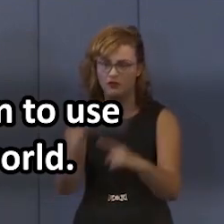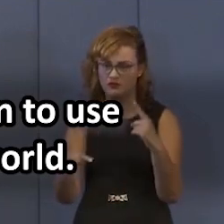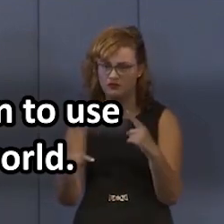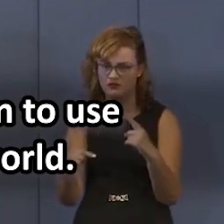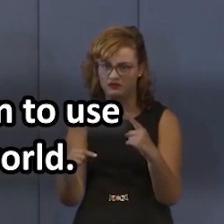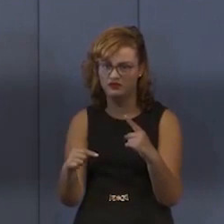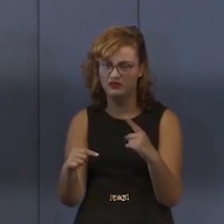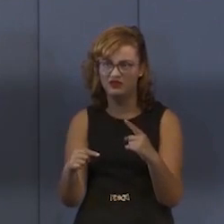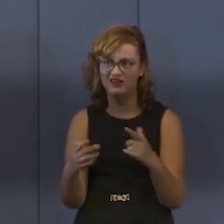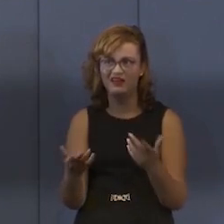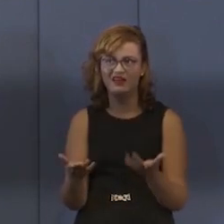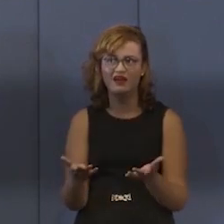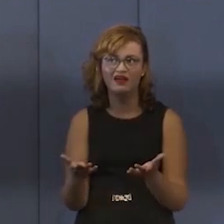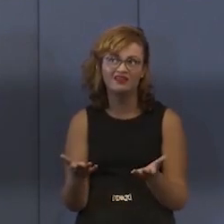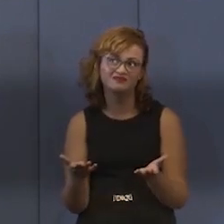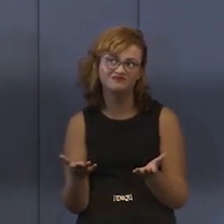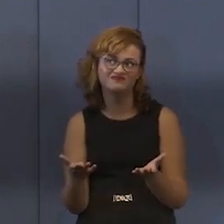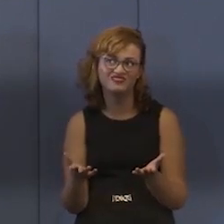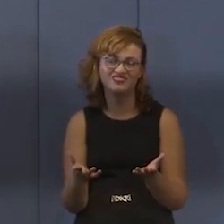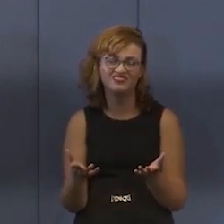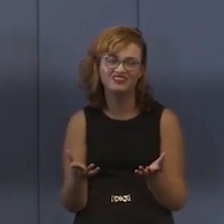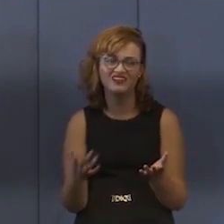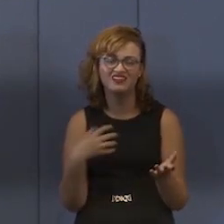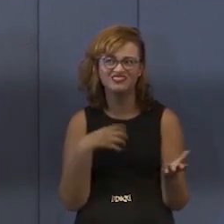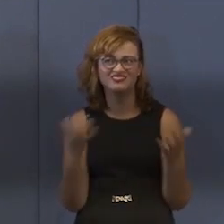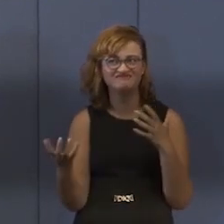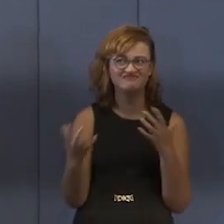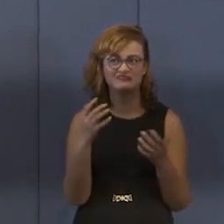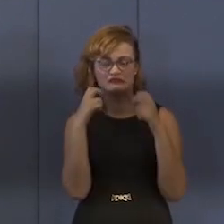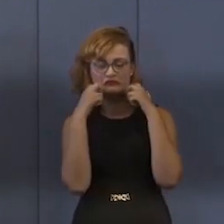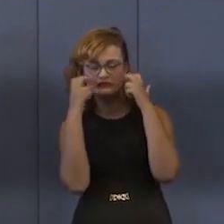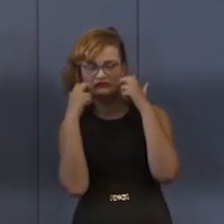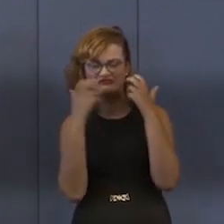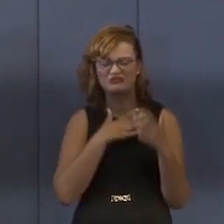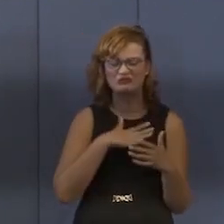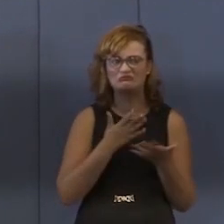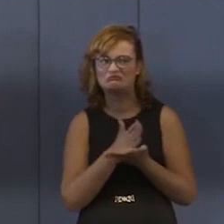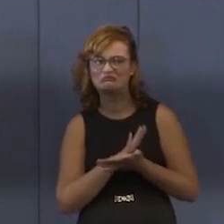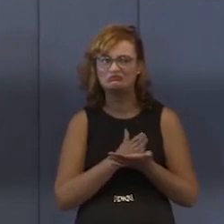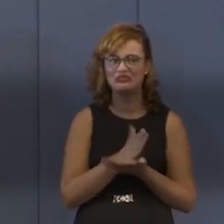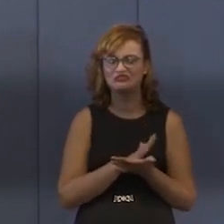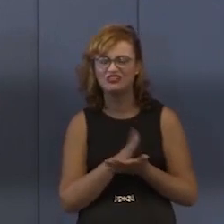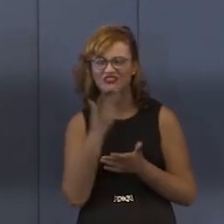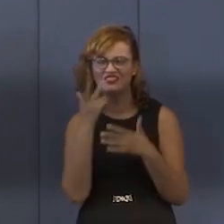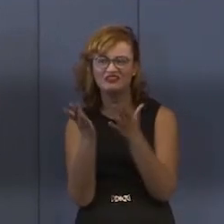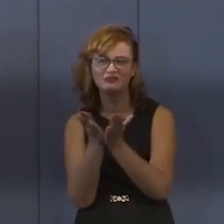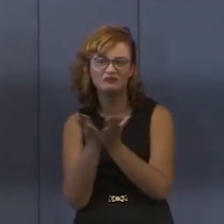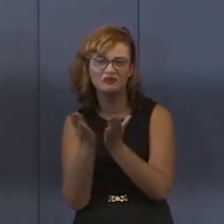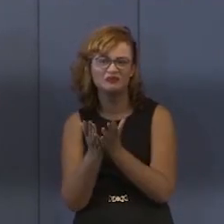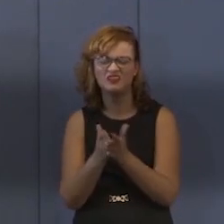fonte. Não é que é uma coisa assim que a gente fica numa situação constrangedora e as pessoas vão